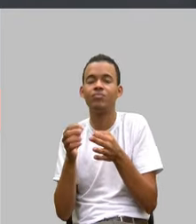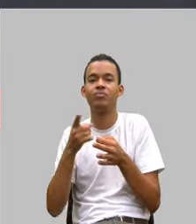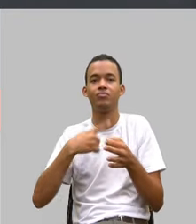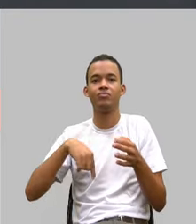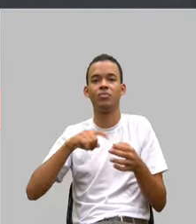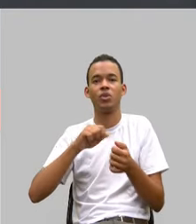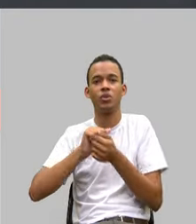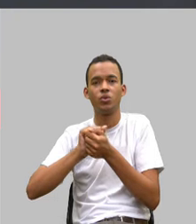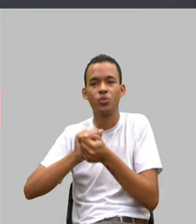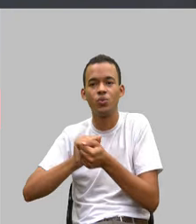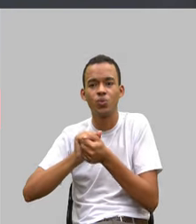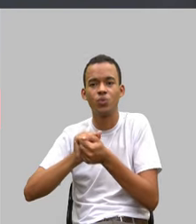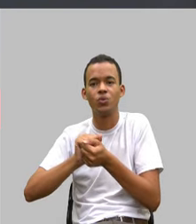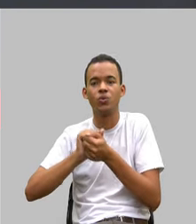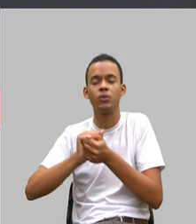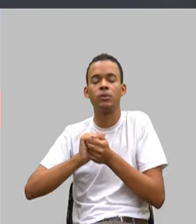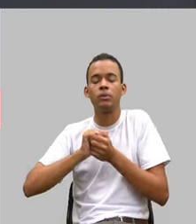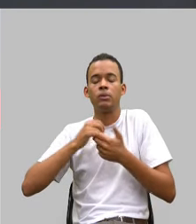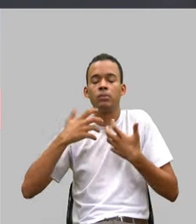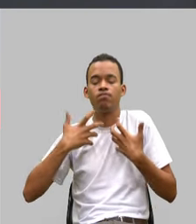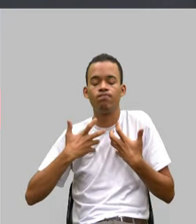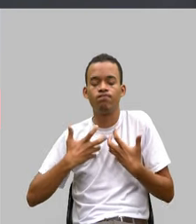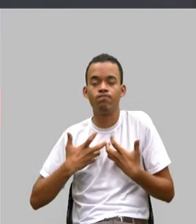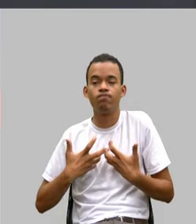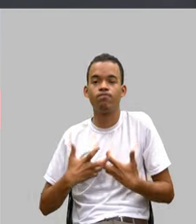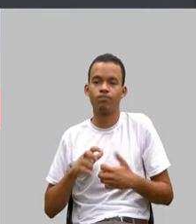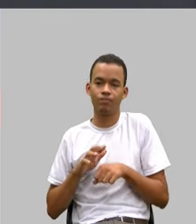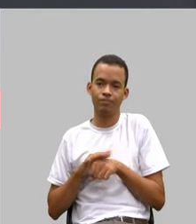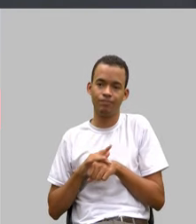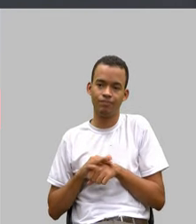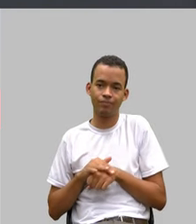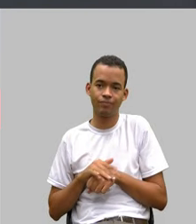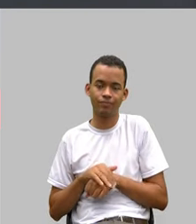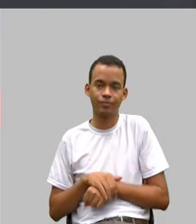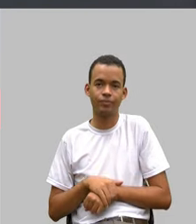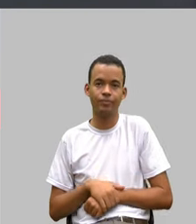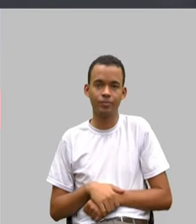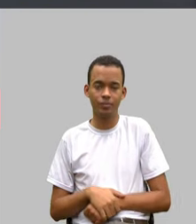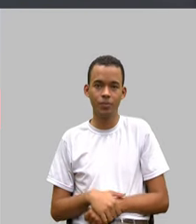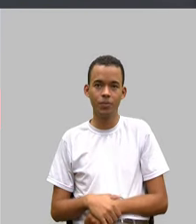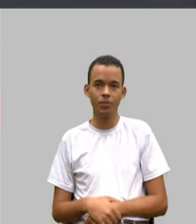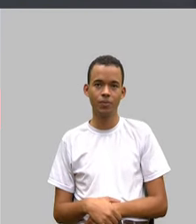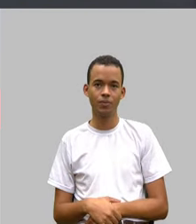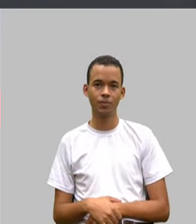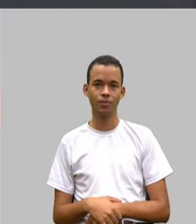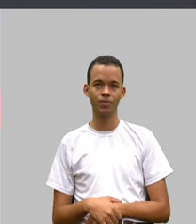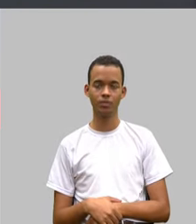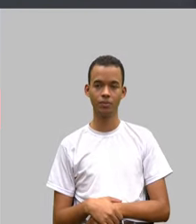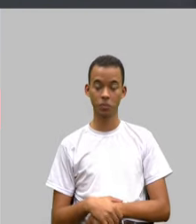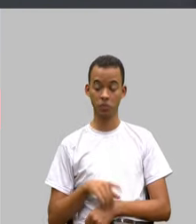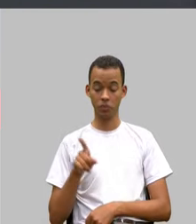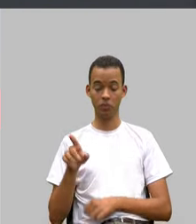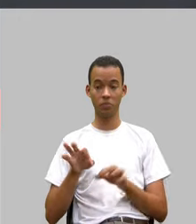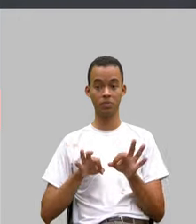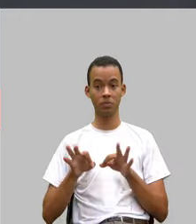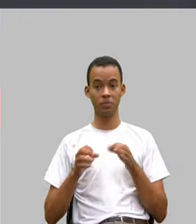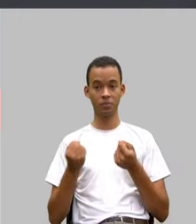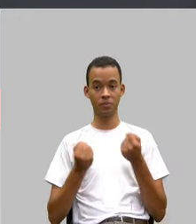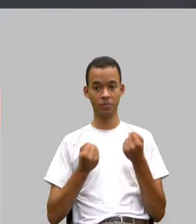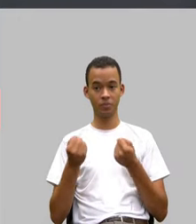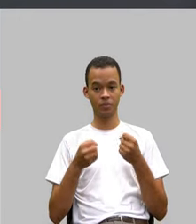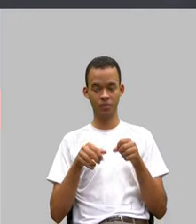junto também né Eh então eu eu eu ele fez uma fila de Hot